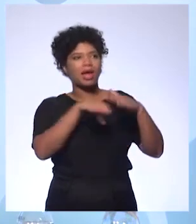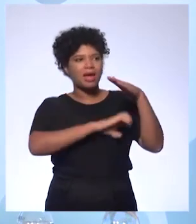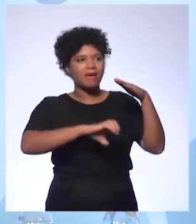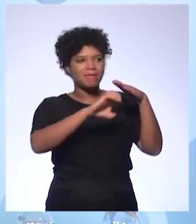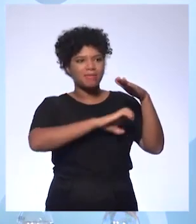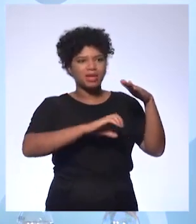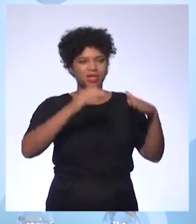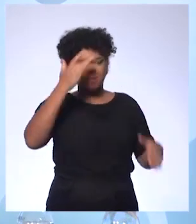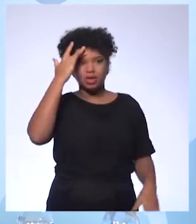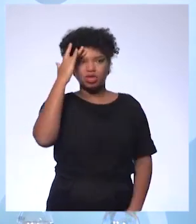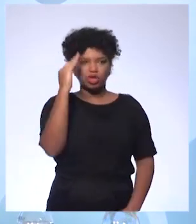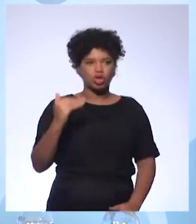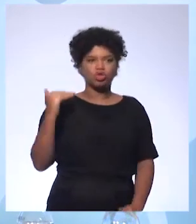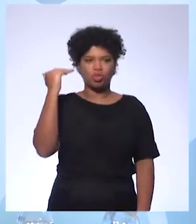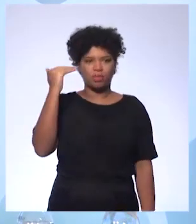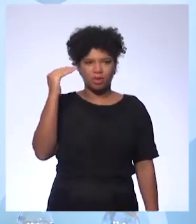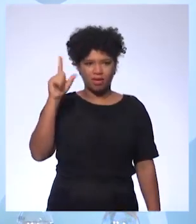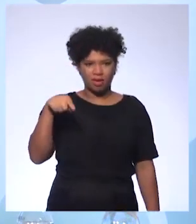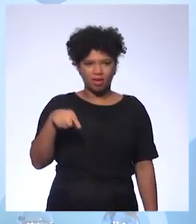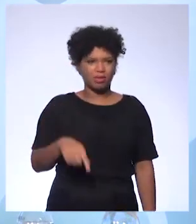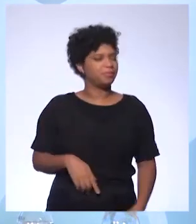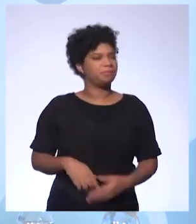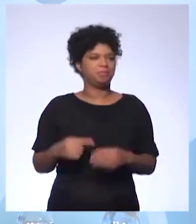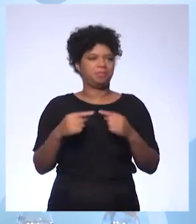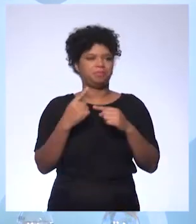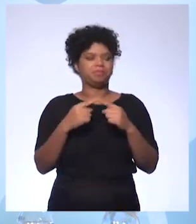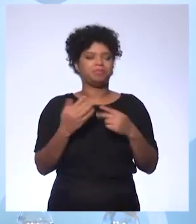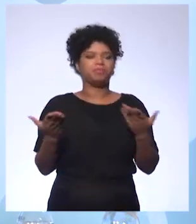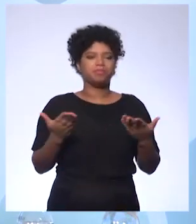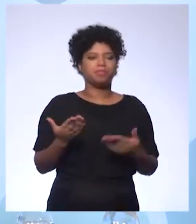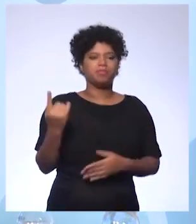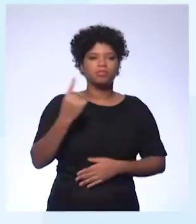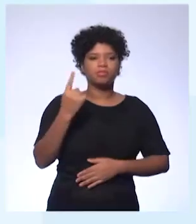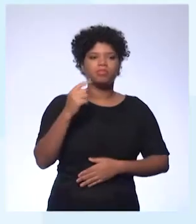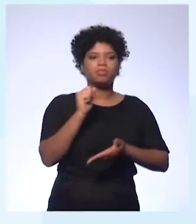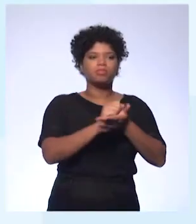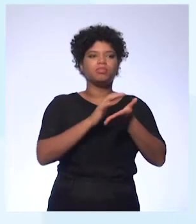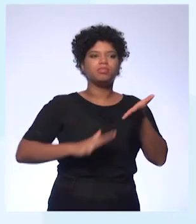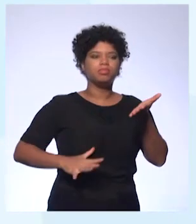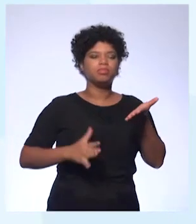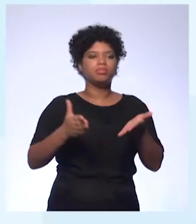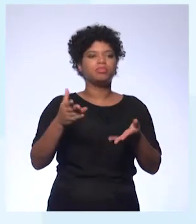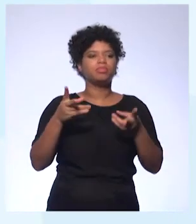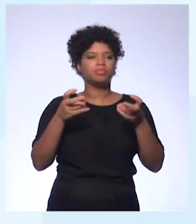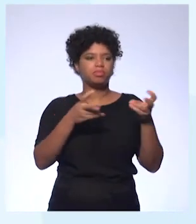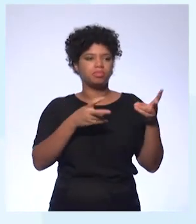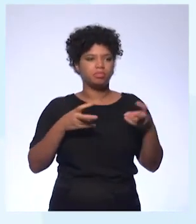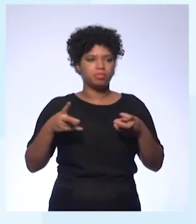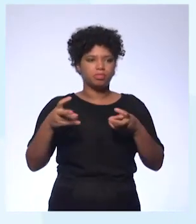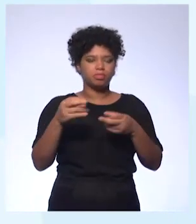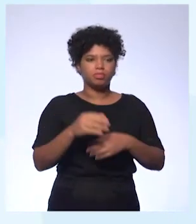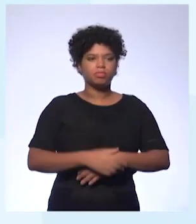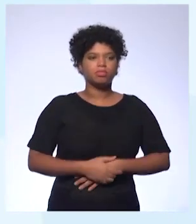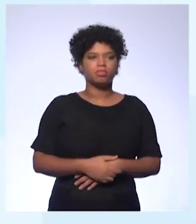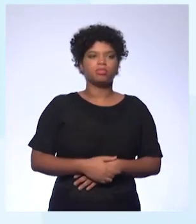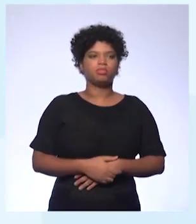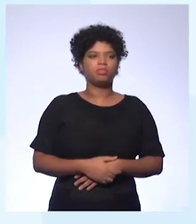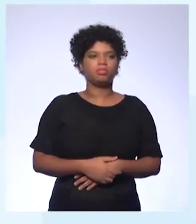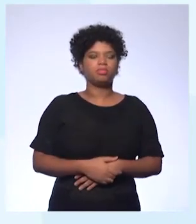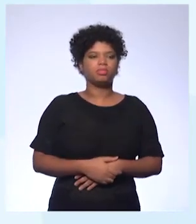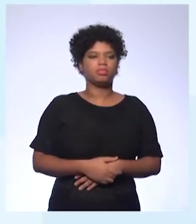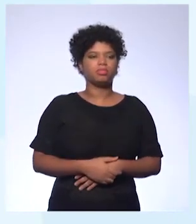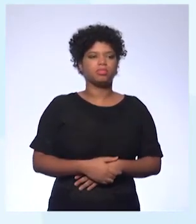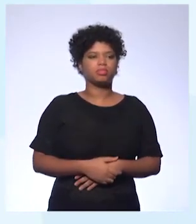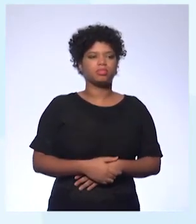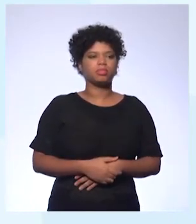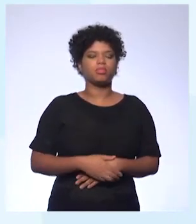alguém que é superior. Então, vamos agora para a nossa primeira atividade. Observem aí na tela, por favor. Diz